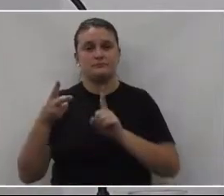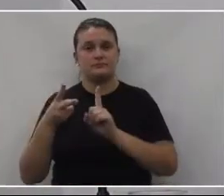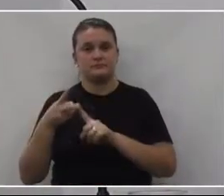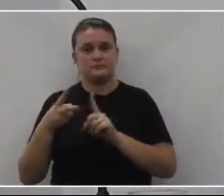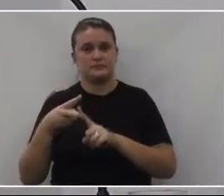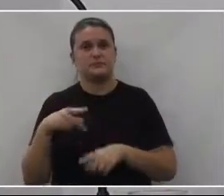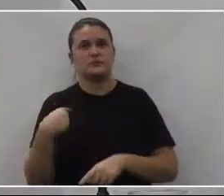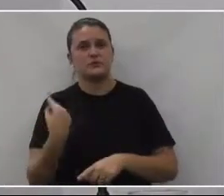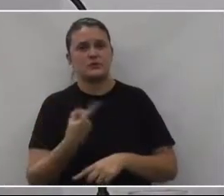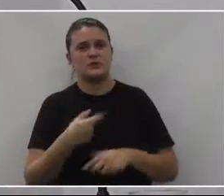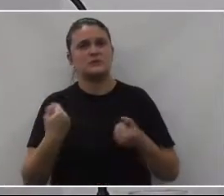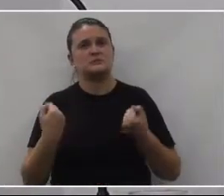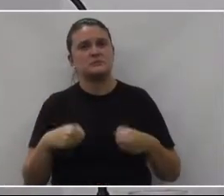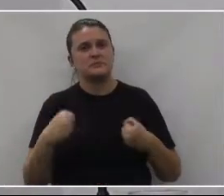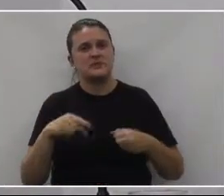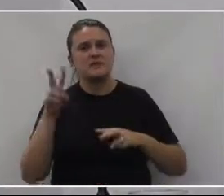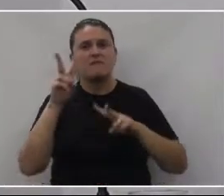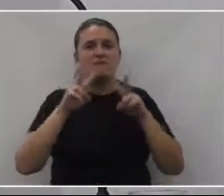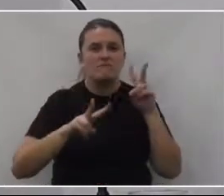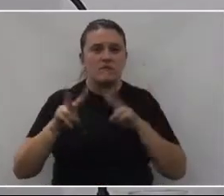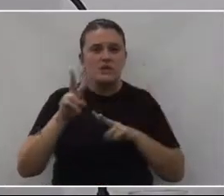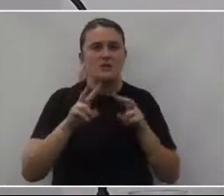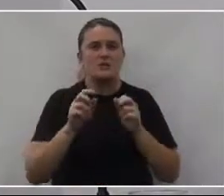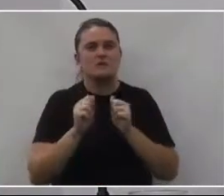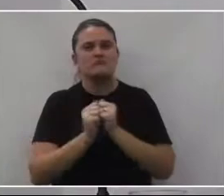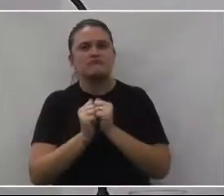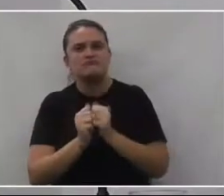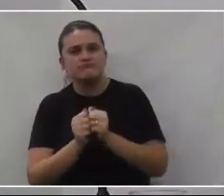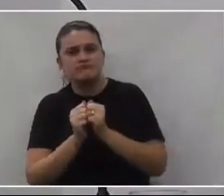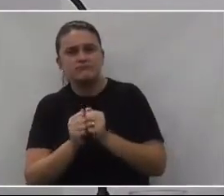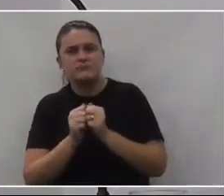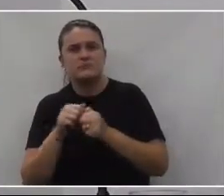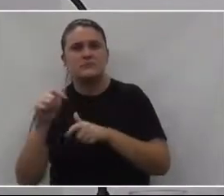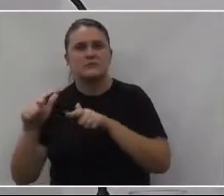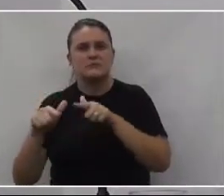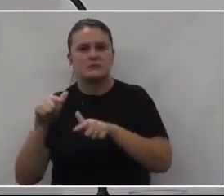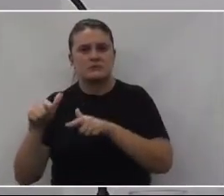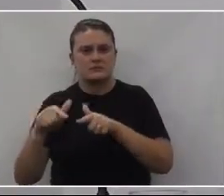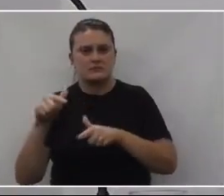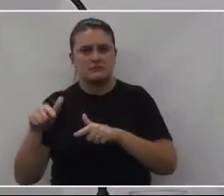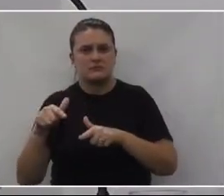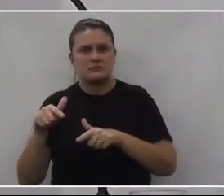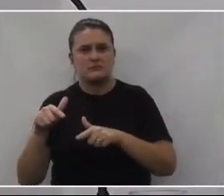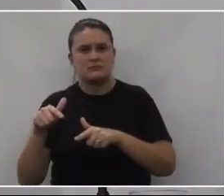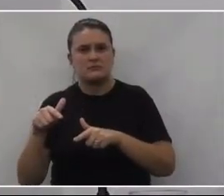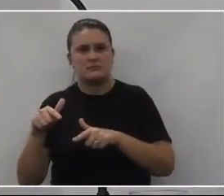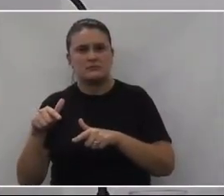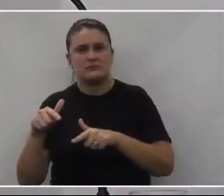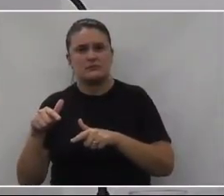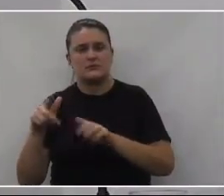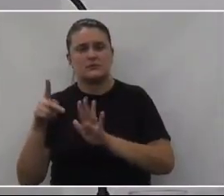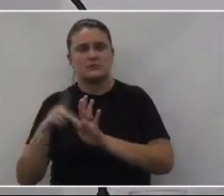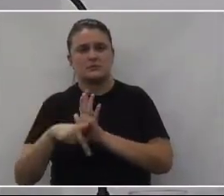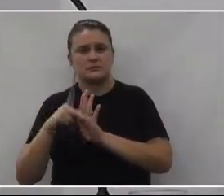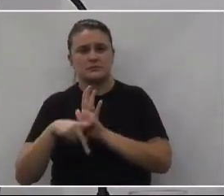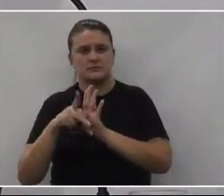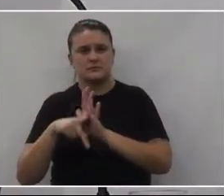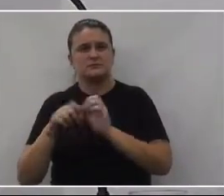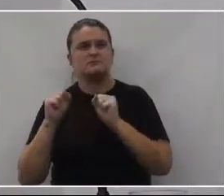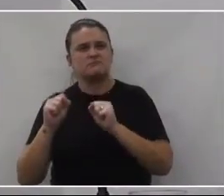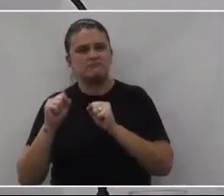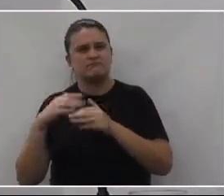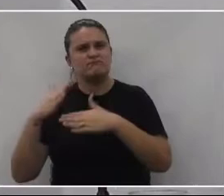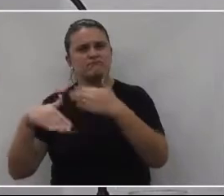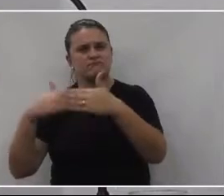nós precisamos verificar e acompanhar os trabalhos que este projeto pode trazer